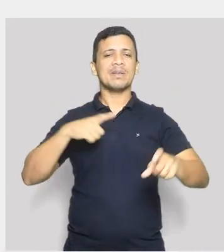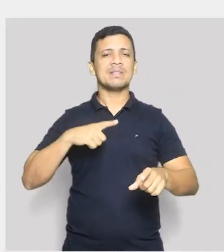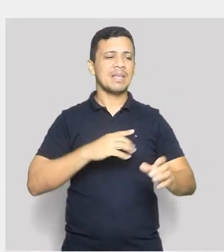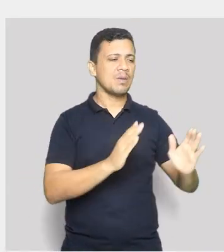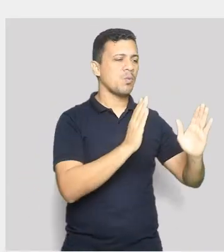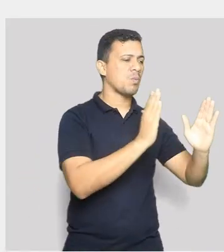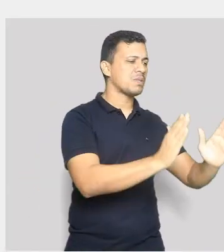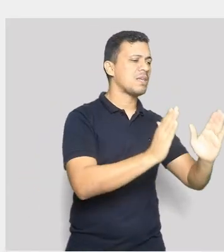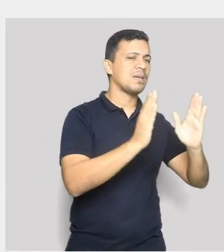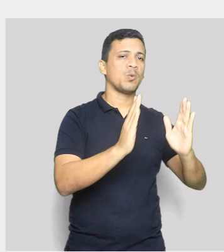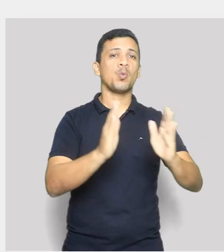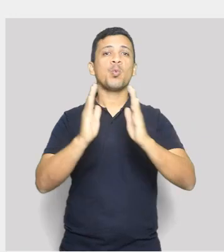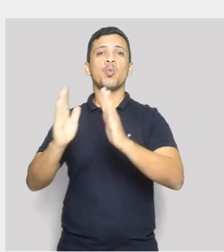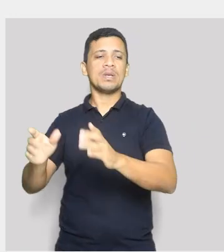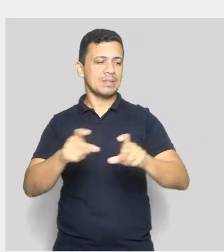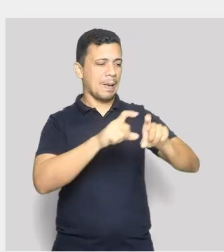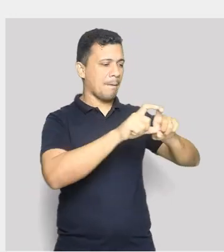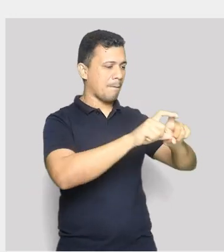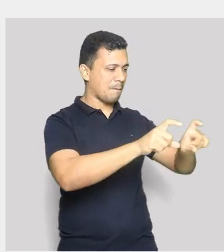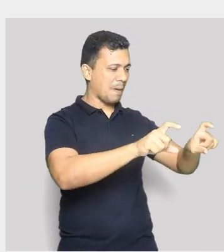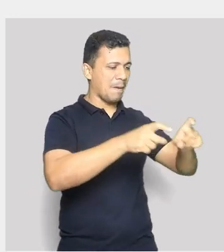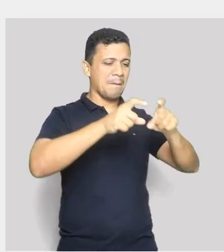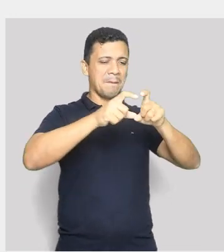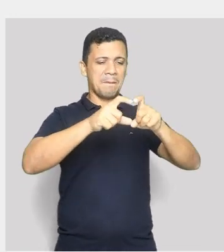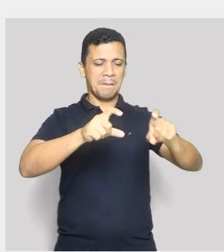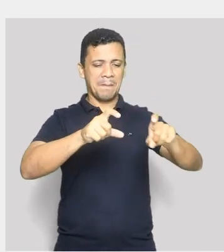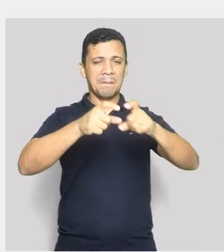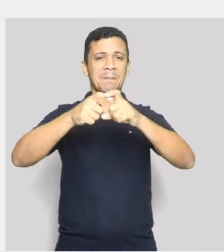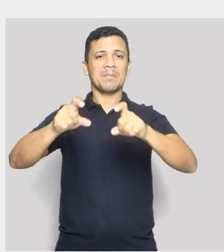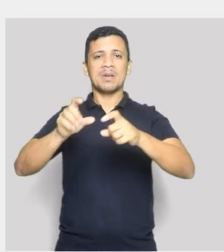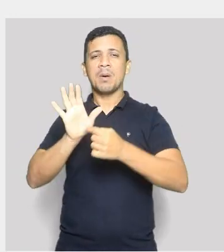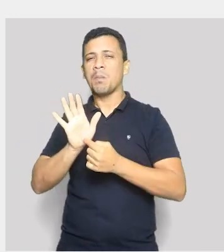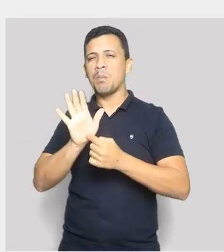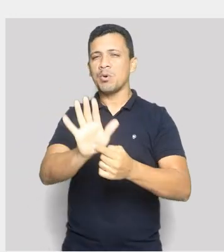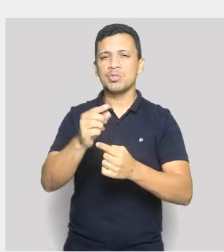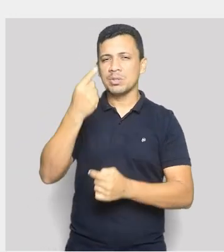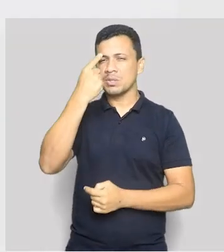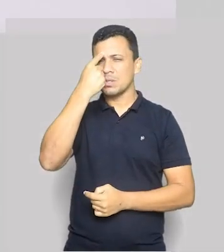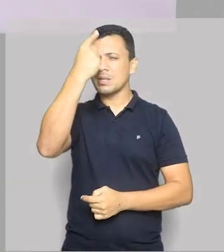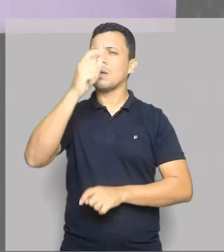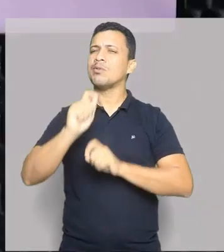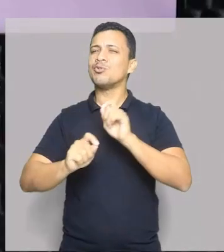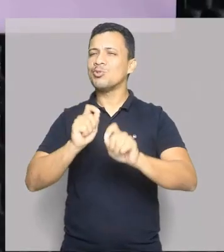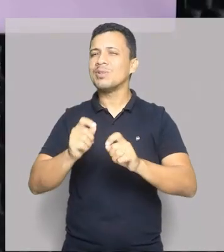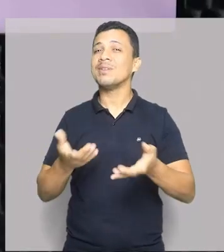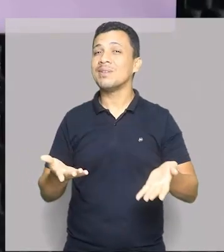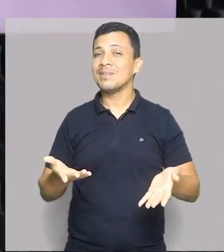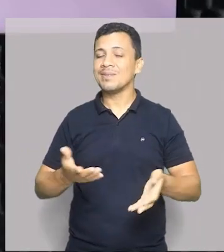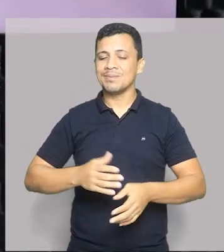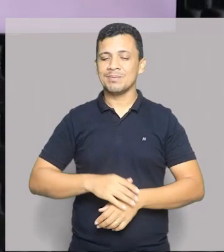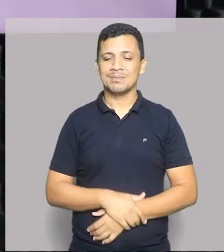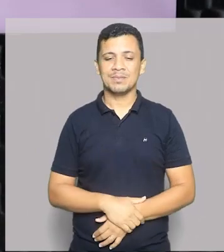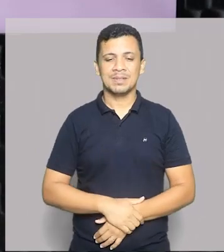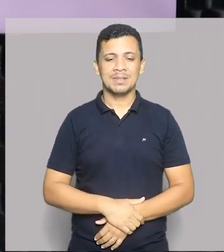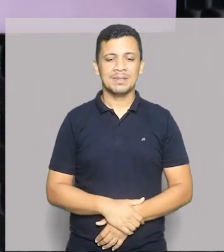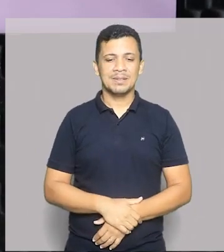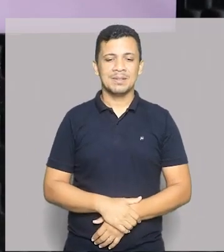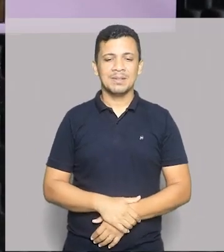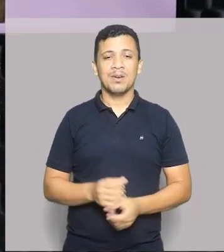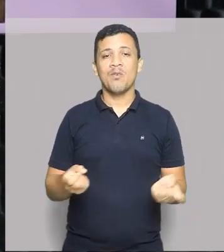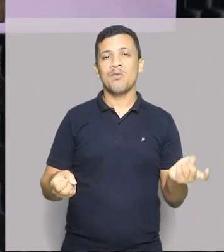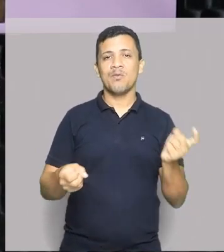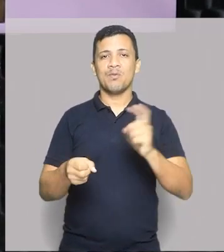sequência de orações expressando ideia de... Tá? Então, vamos lá.